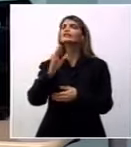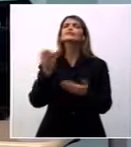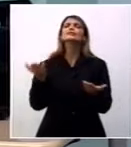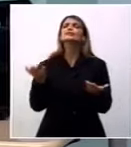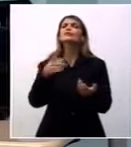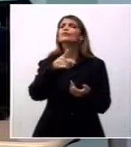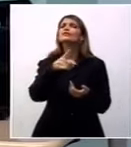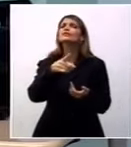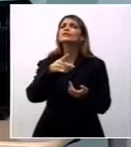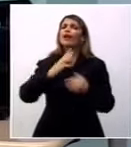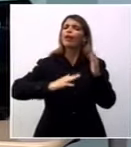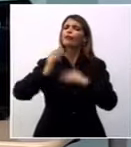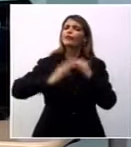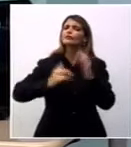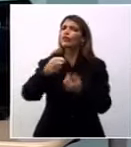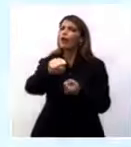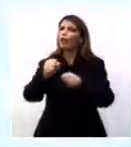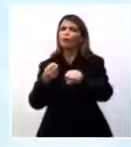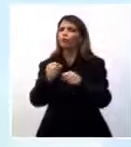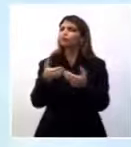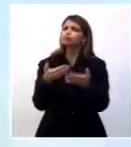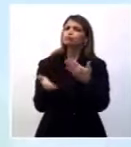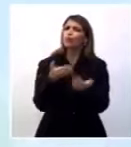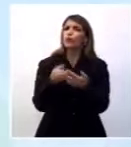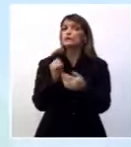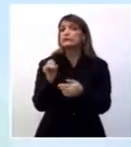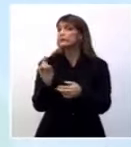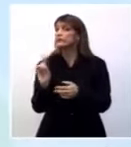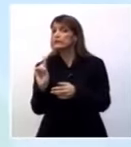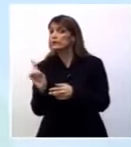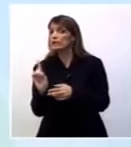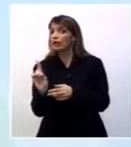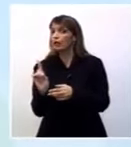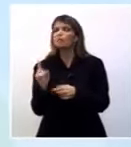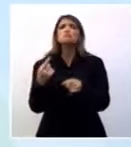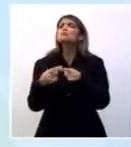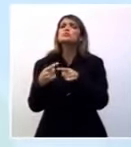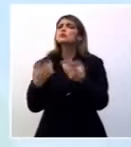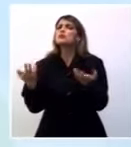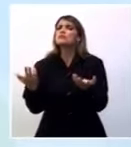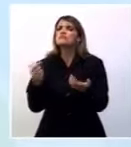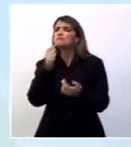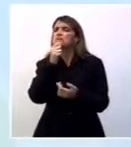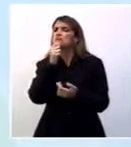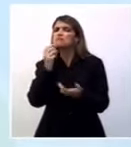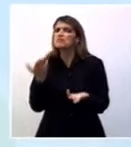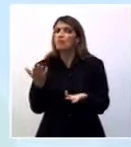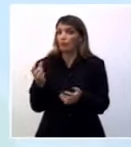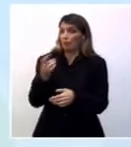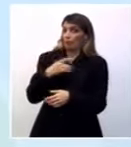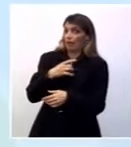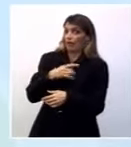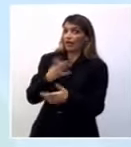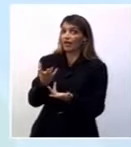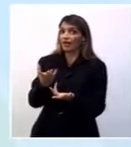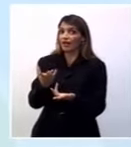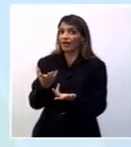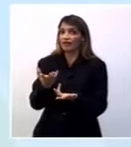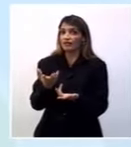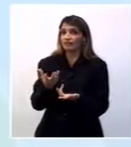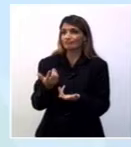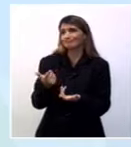pratica alguma forma de luta? Se não pratica, por qual motivo? É por medo? Por falta